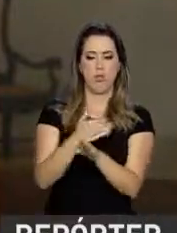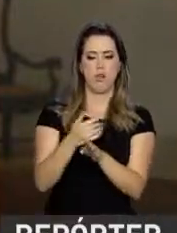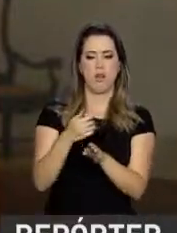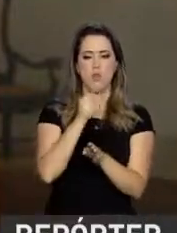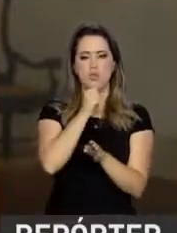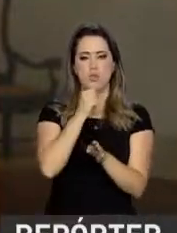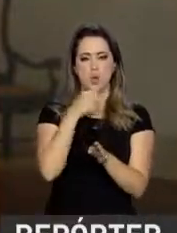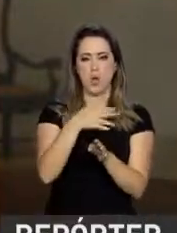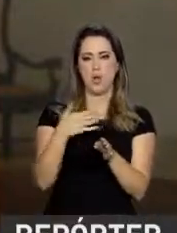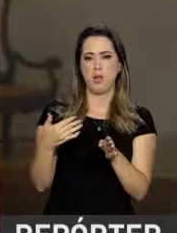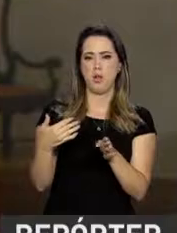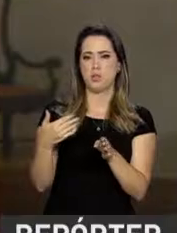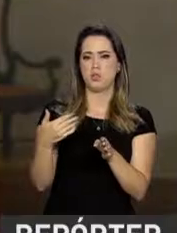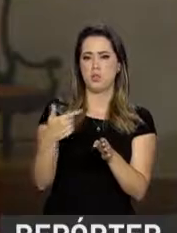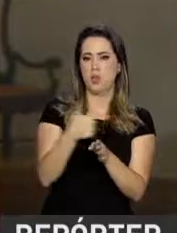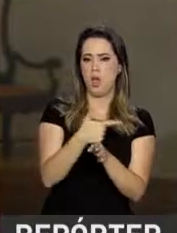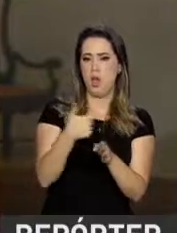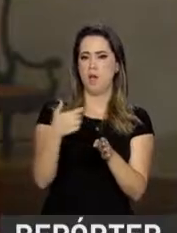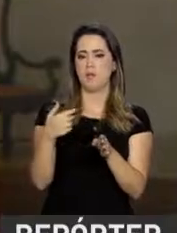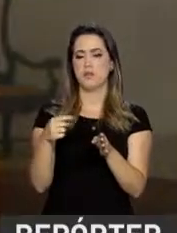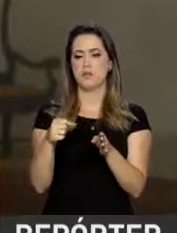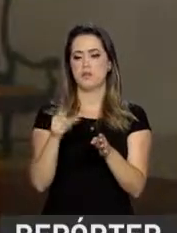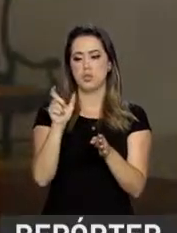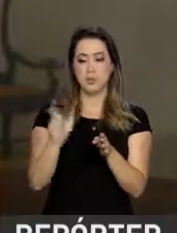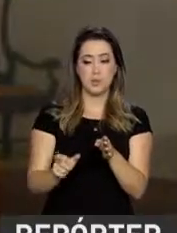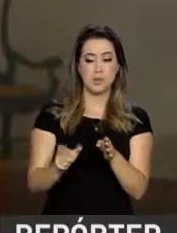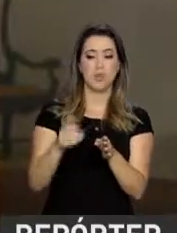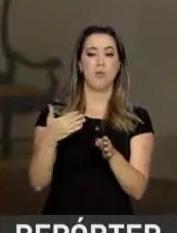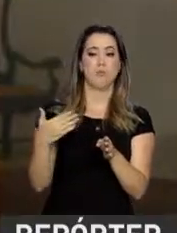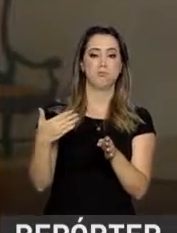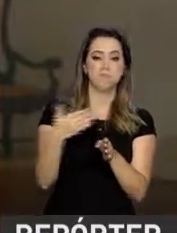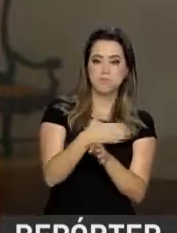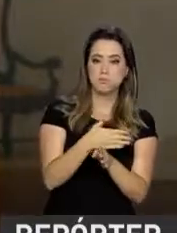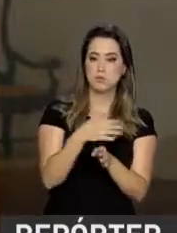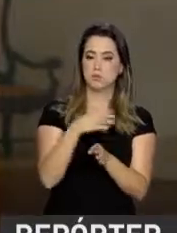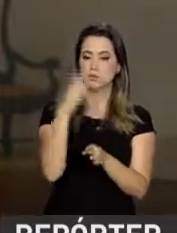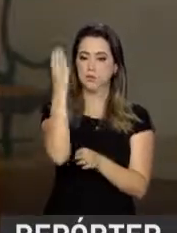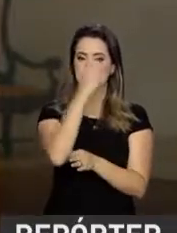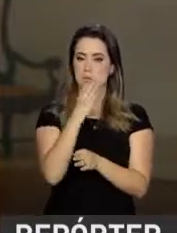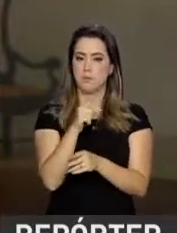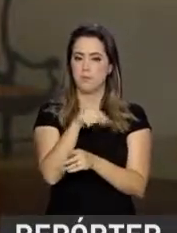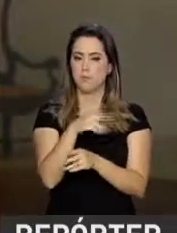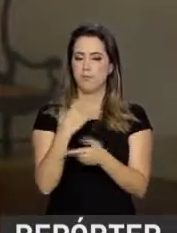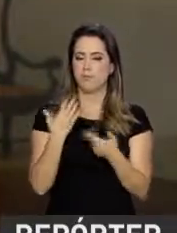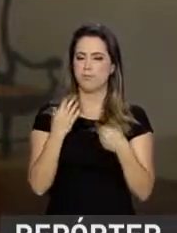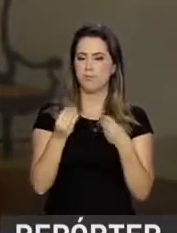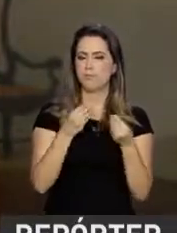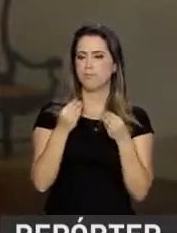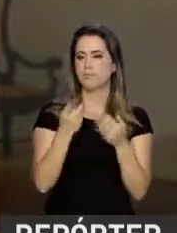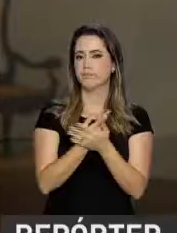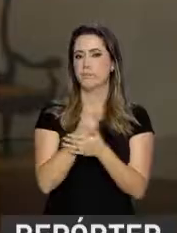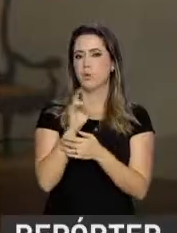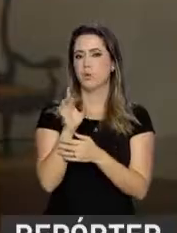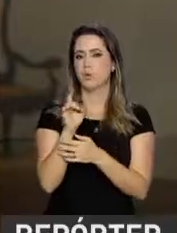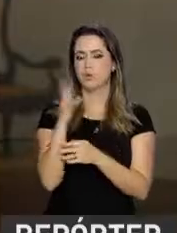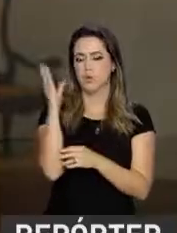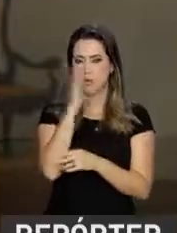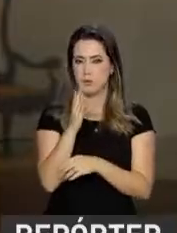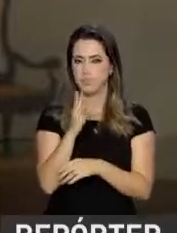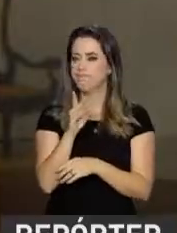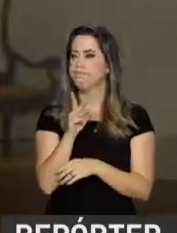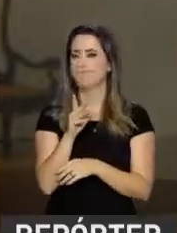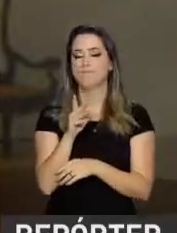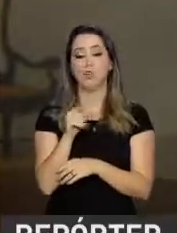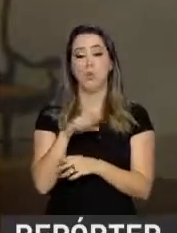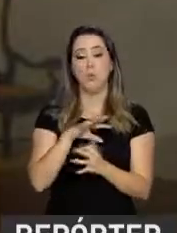tráfico de armas, contrabando, tráfico de pessoas, né? E são crimes que não acontecem apenas no Brasil, são